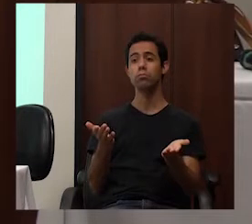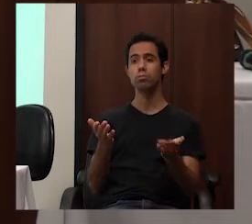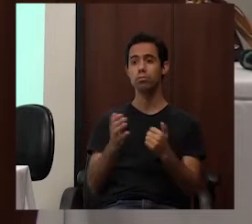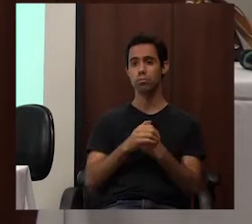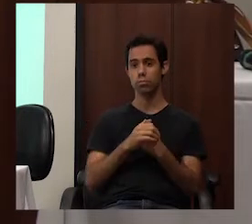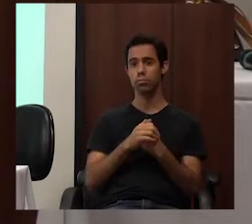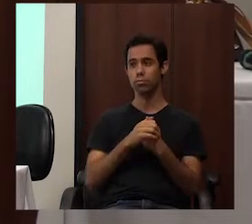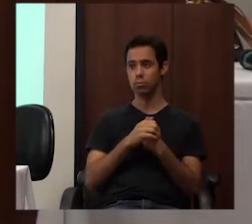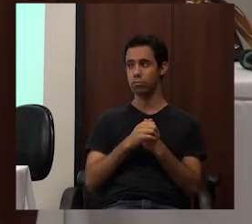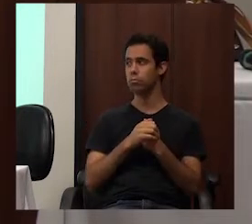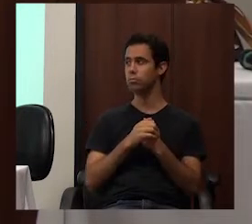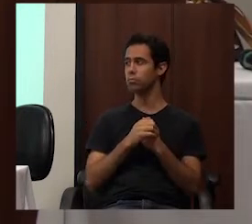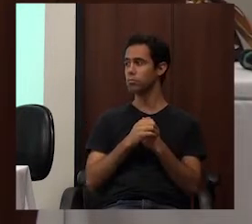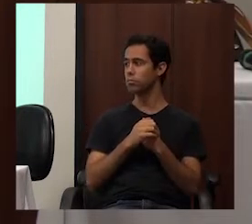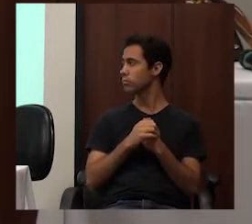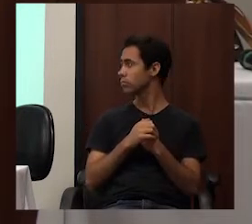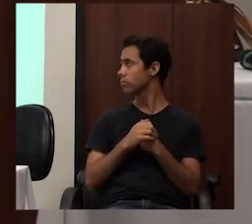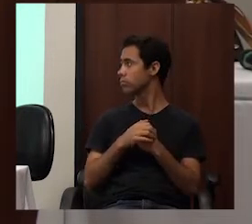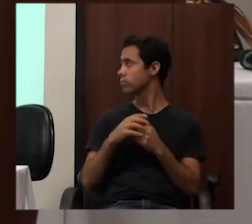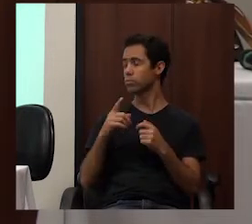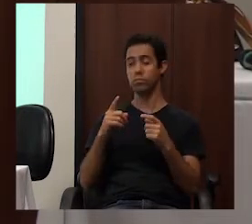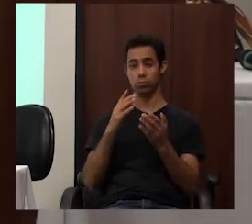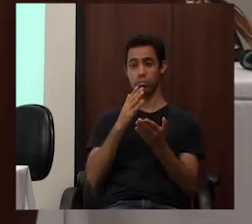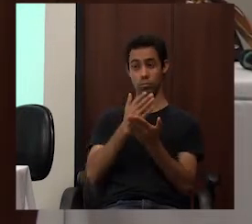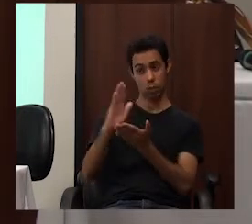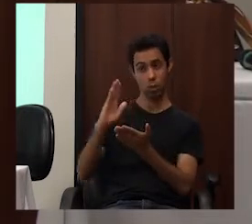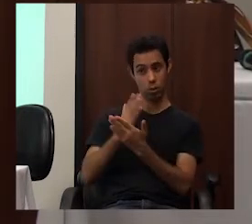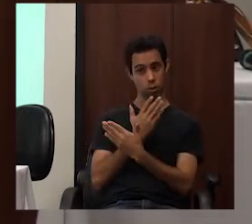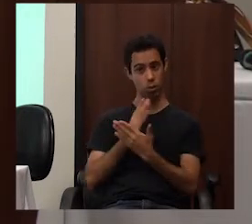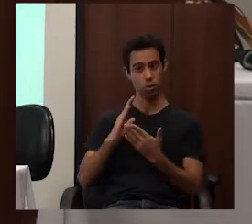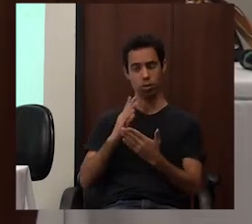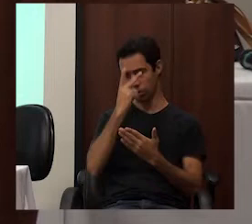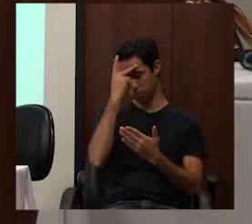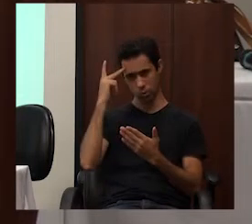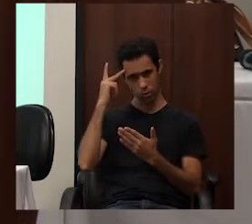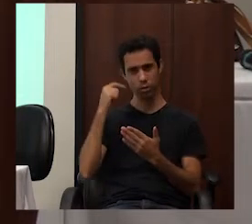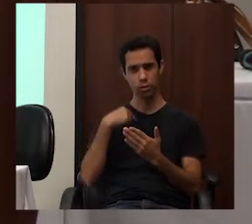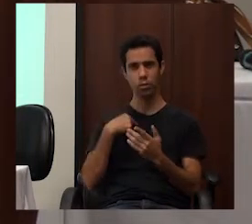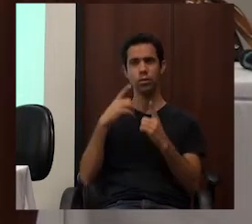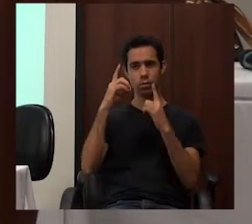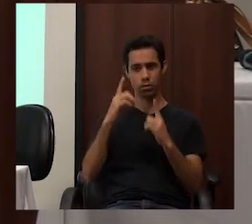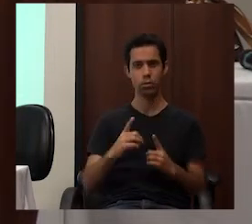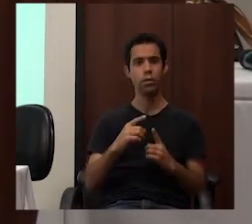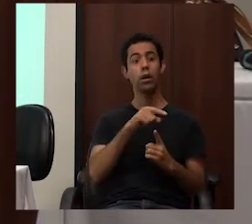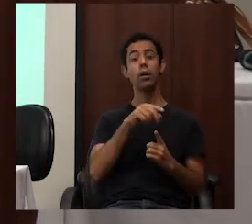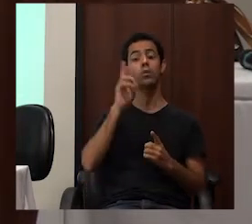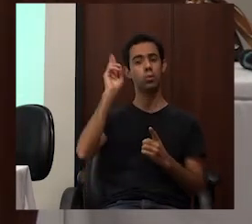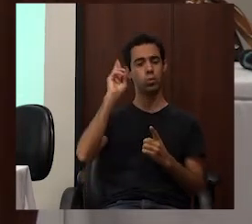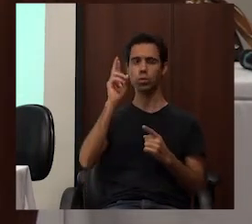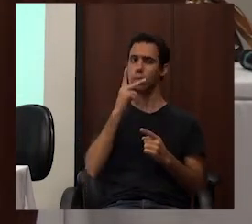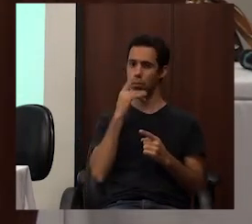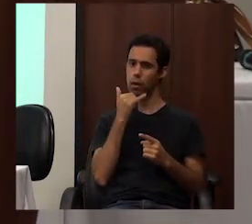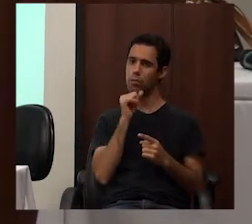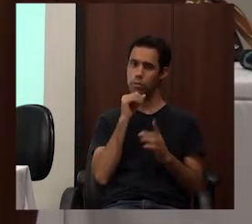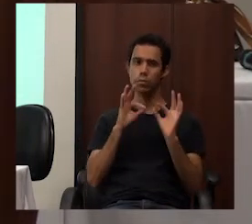E então, daí também há uma necessidade de separação das necessidades das pessoas com deficiência, das necessidades de seus responsáveis. Lógico, os pais das